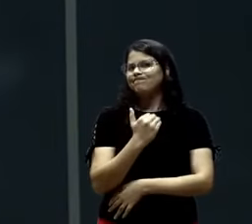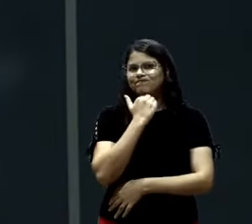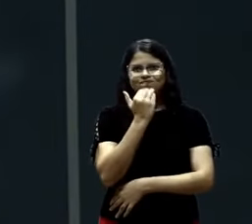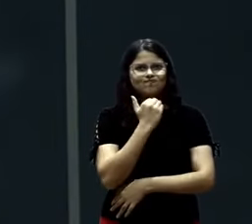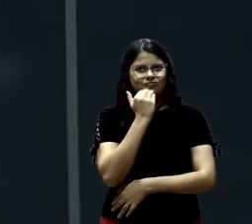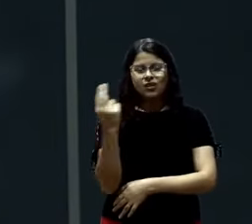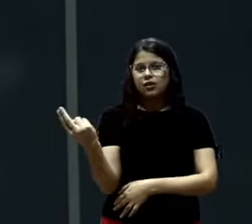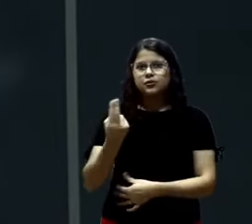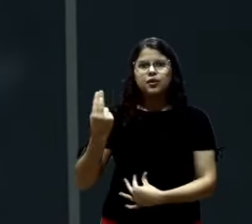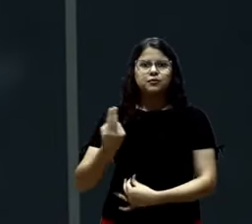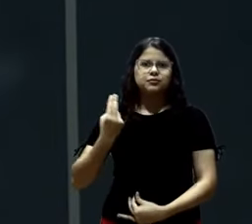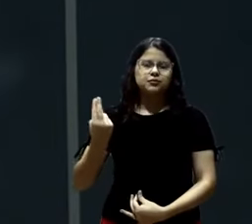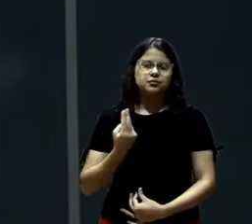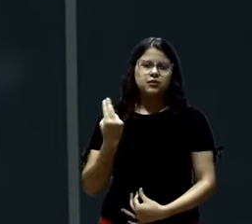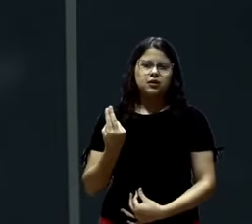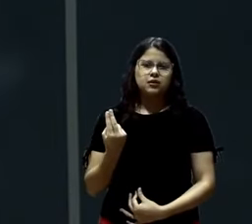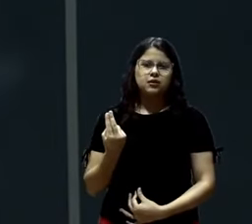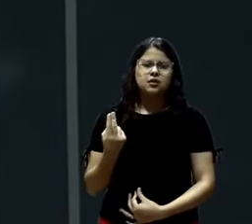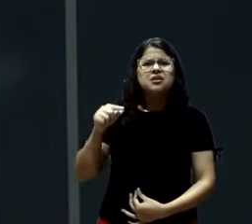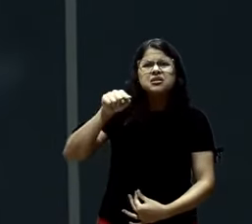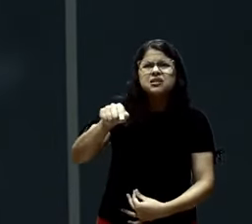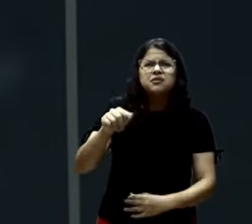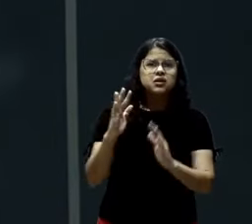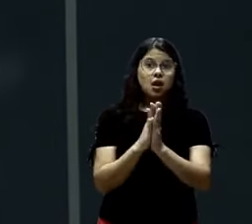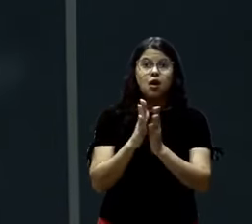não vem orando, algum problema tem.